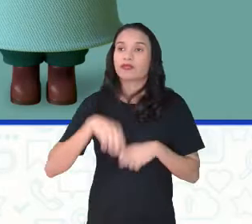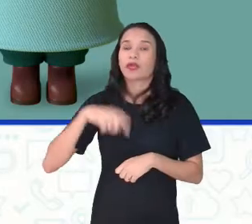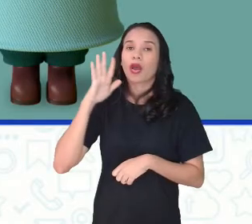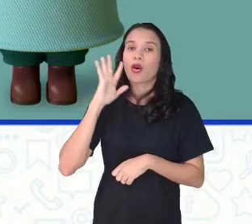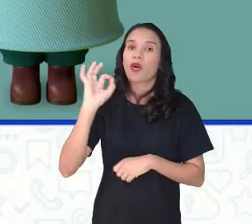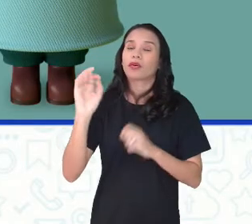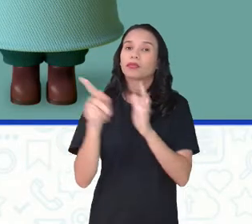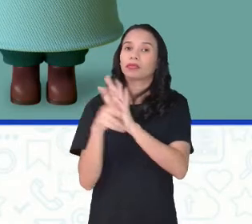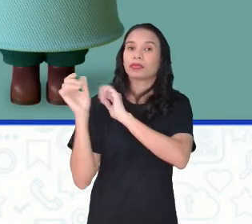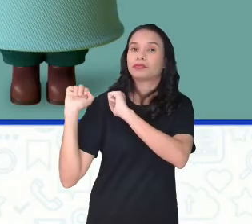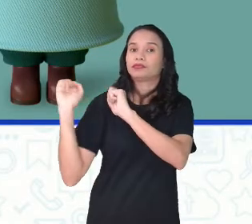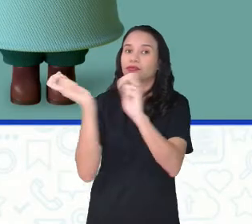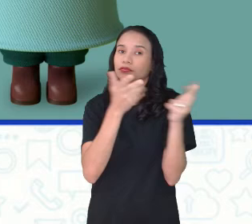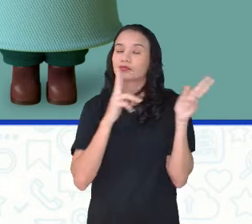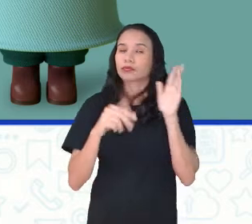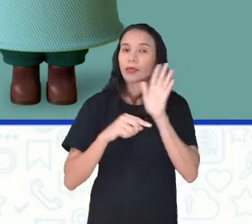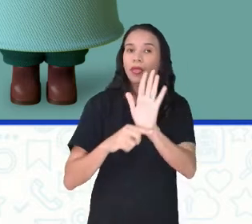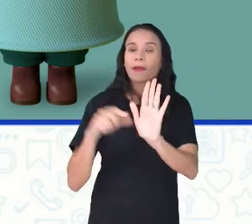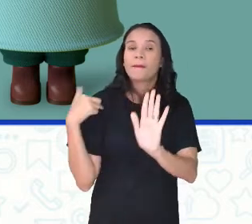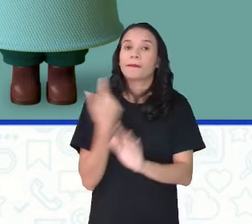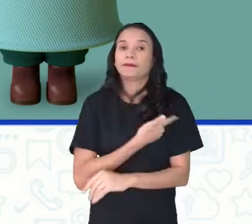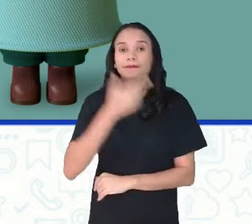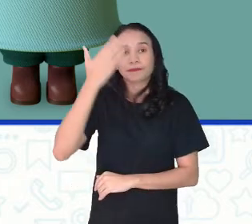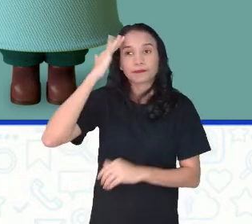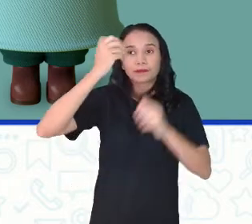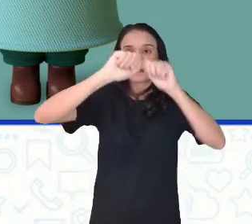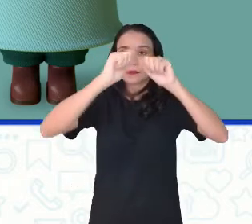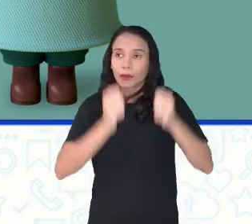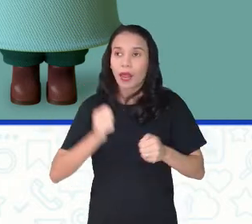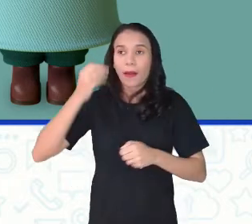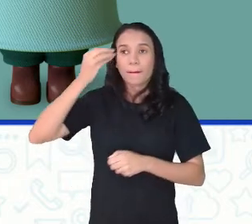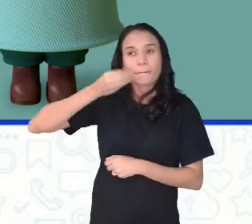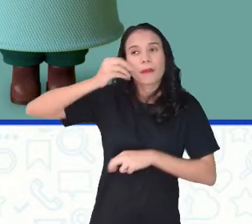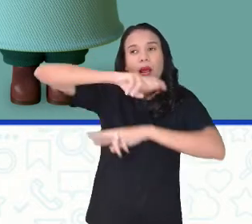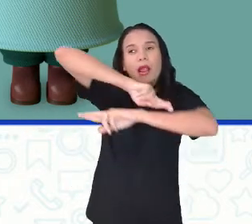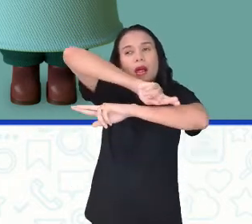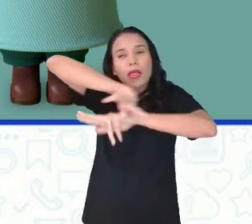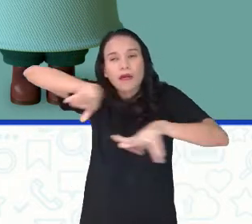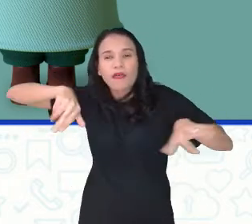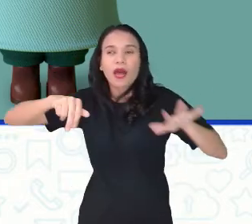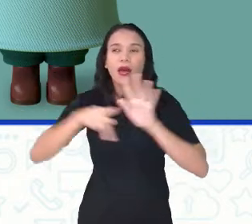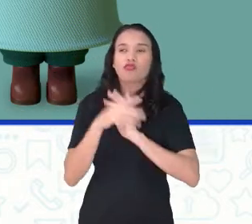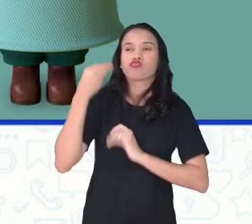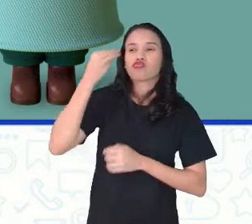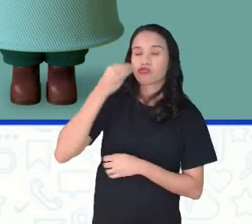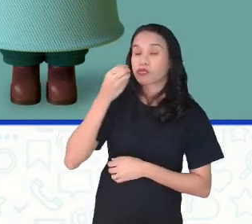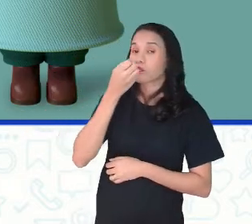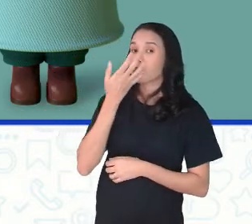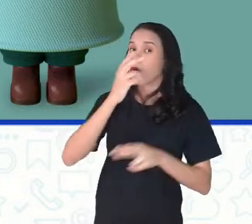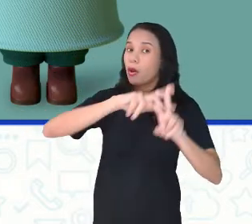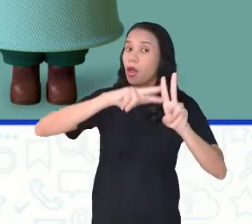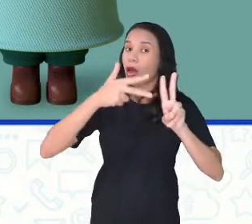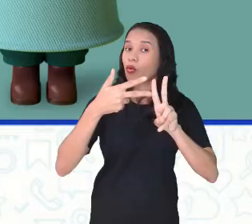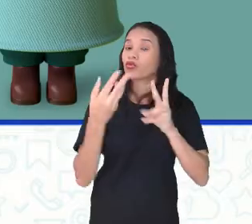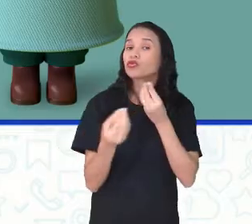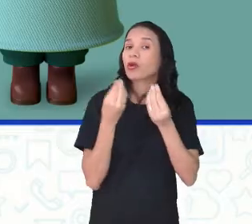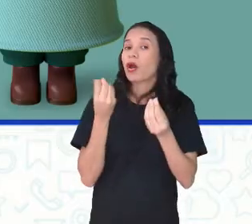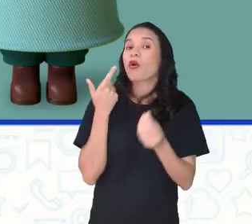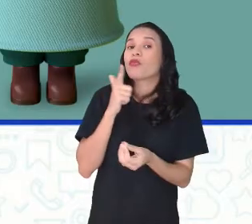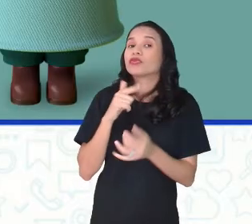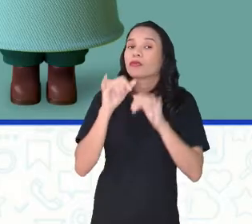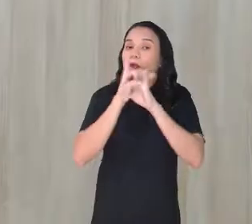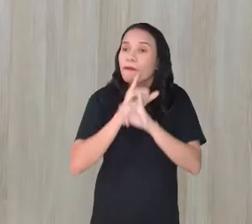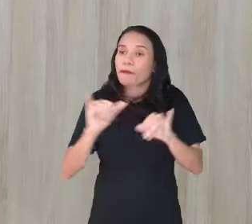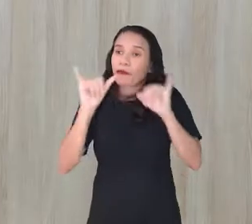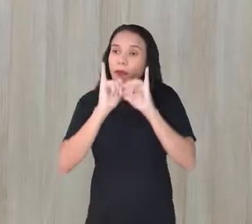de entretenimento, nos ajuda a entender arte, experiências e trabalhos diversos. Sendo assim, é um ótimo recurso de fonte de informações,